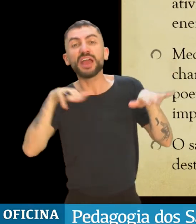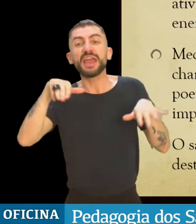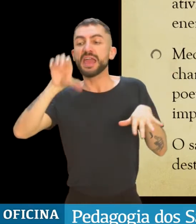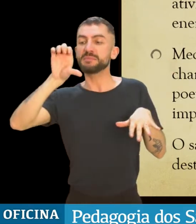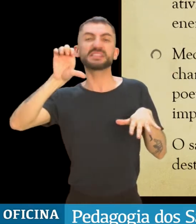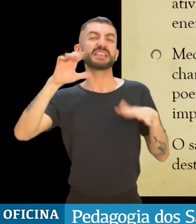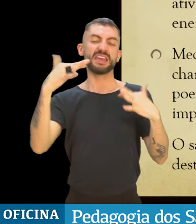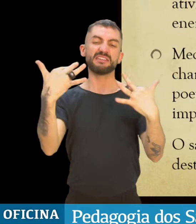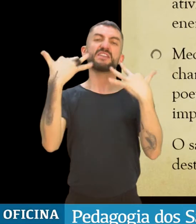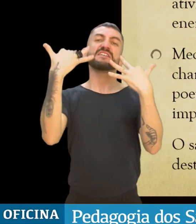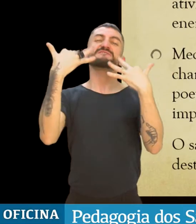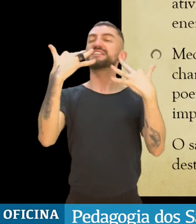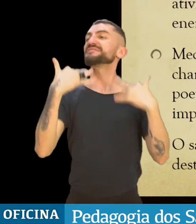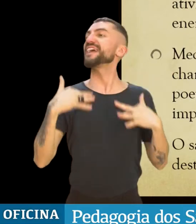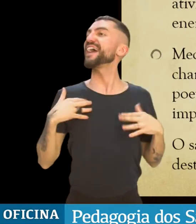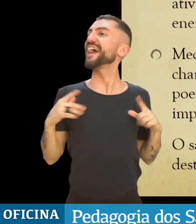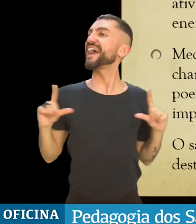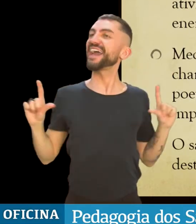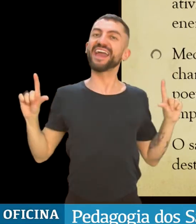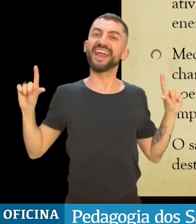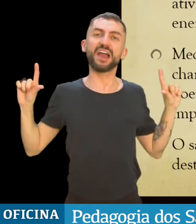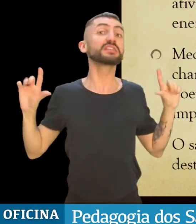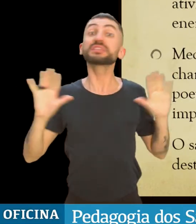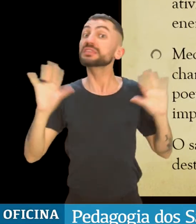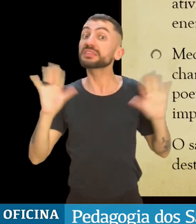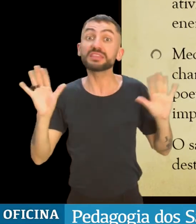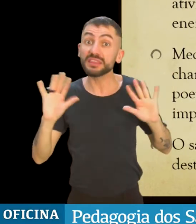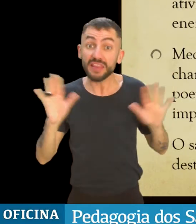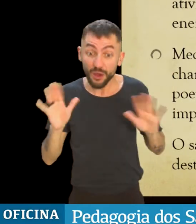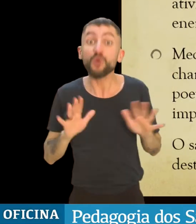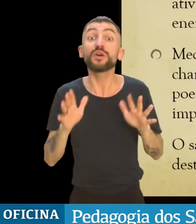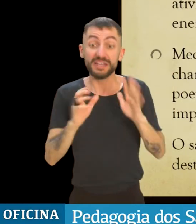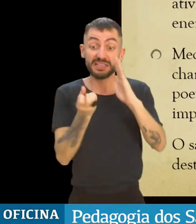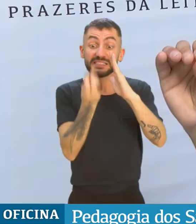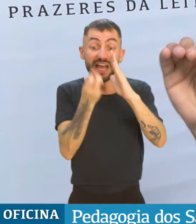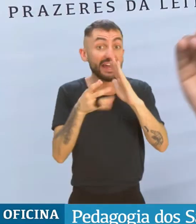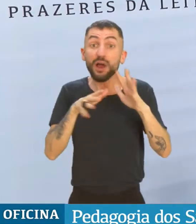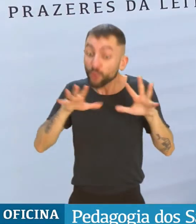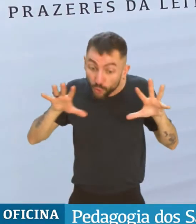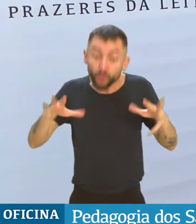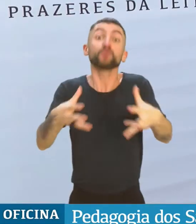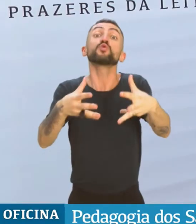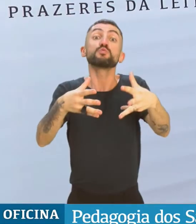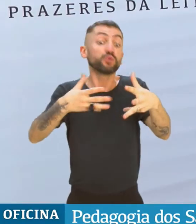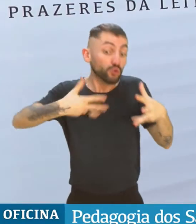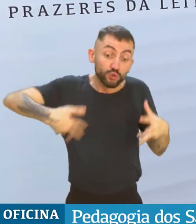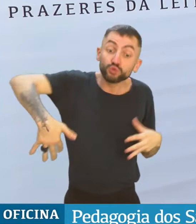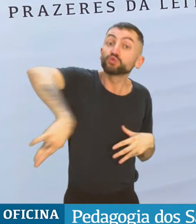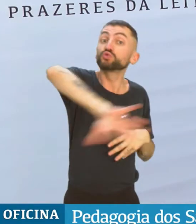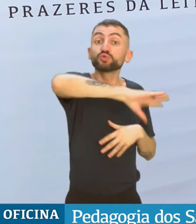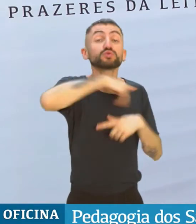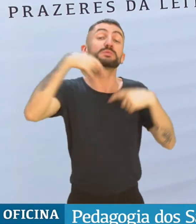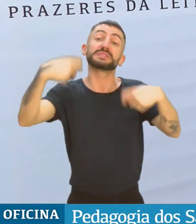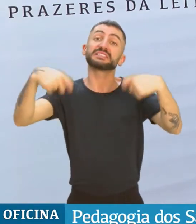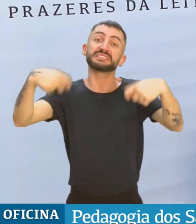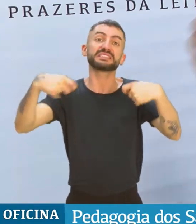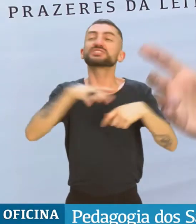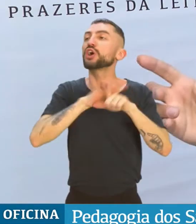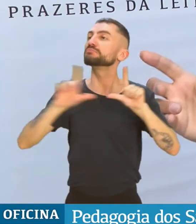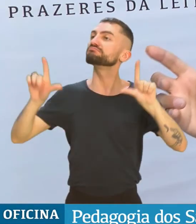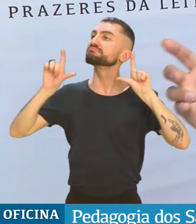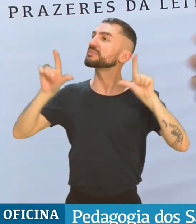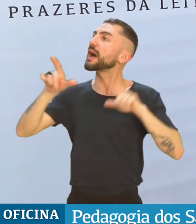é coletivo. No sarau todos somos artistas. Então a gente não busca a